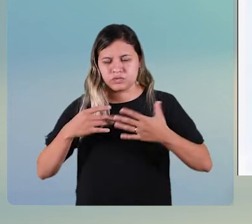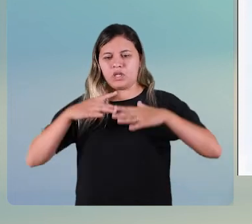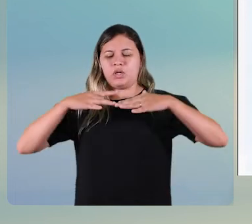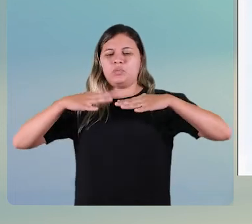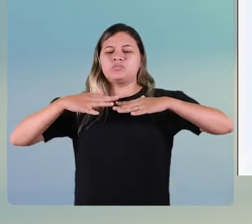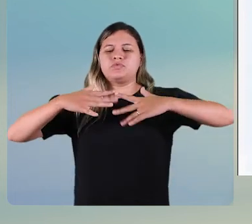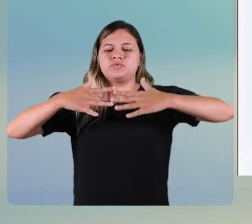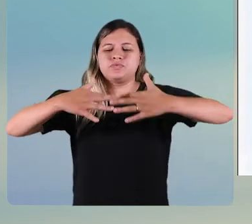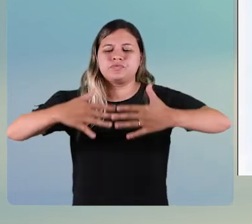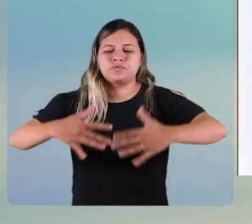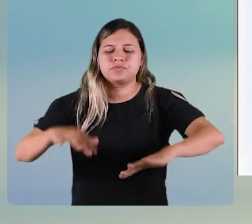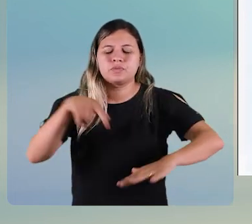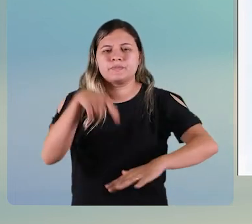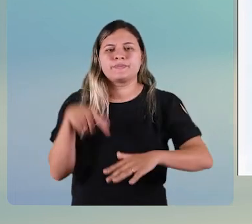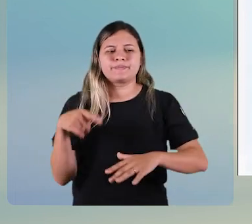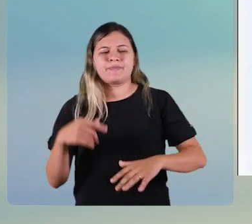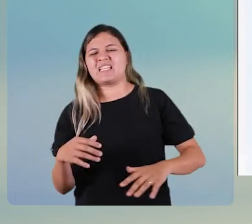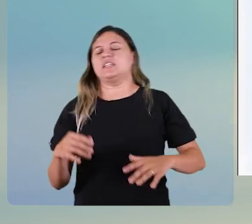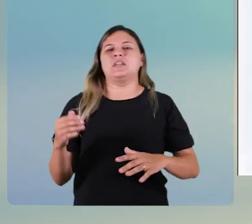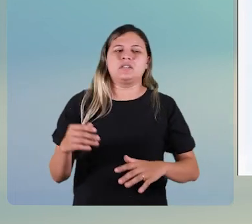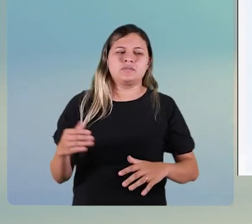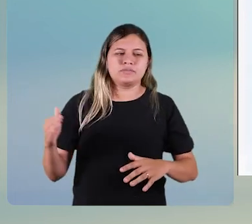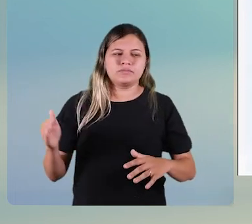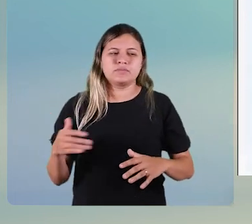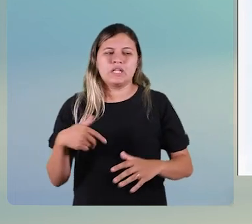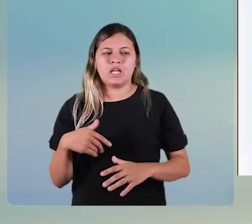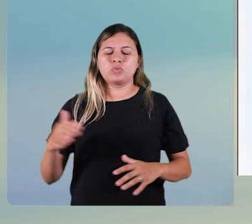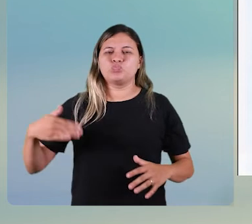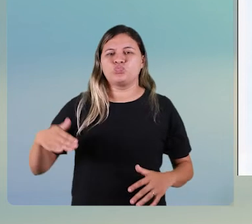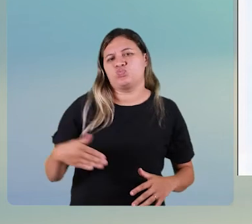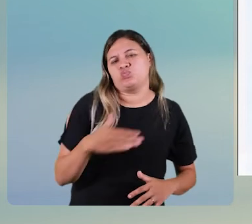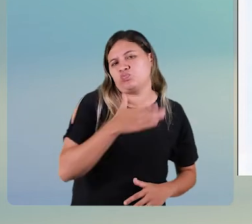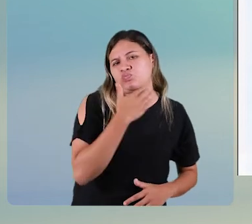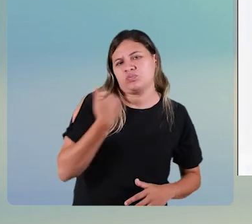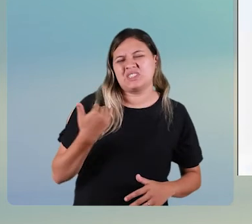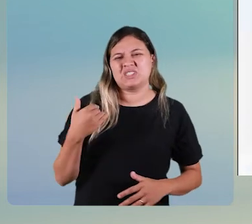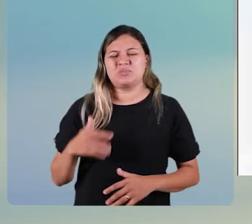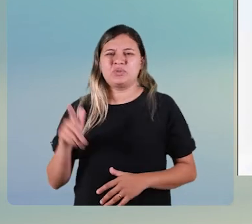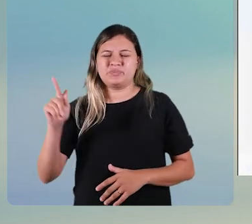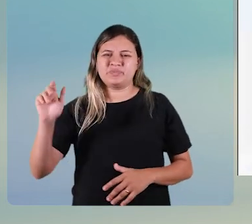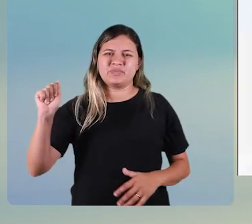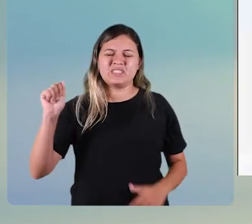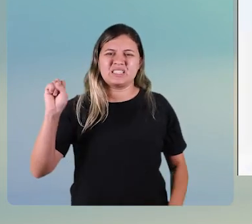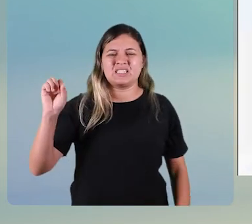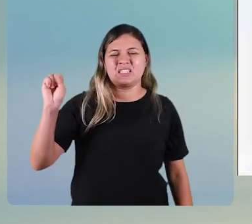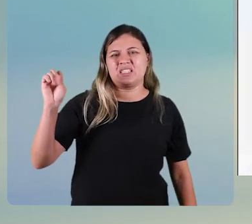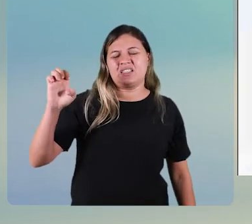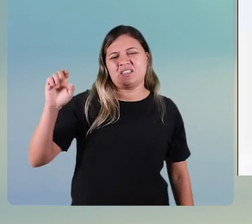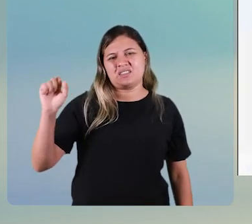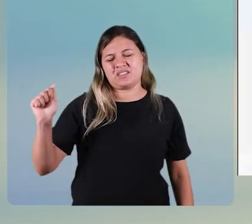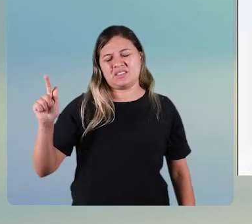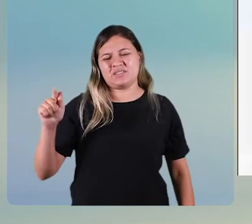nas águas. Quanto maior a temperatura, menor é a solubilidade dos gases, né, no caso do